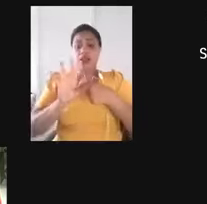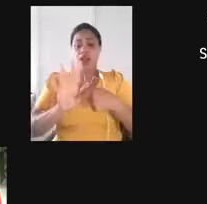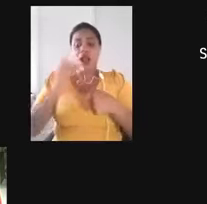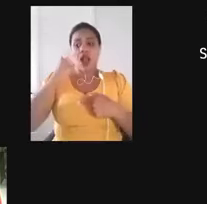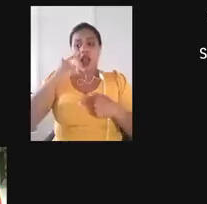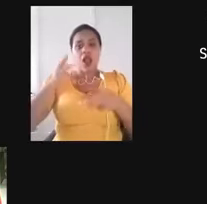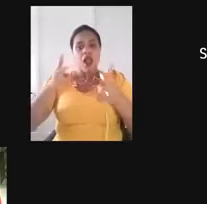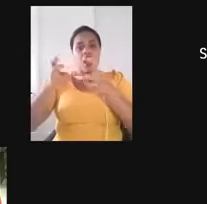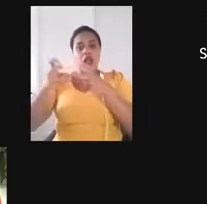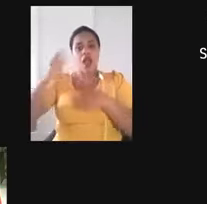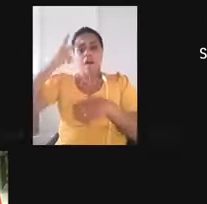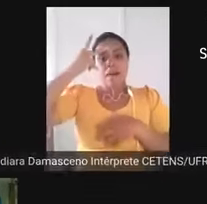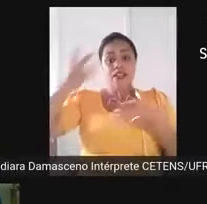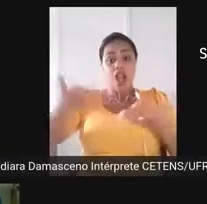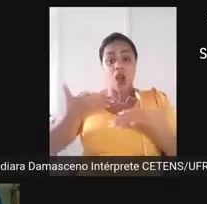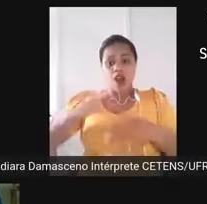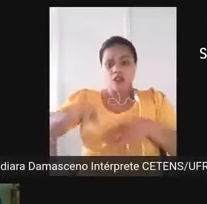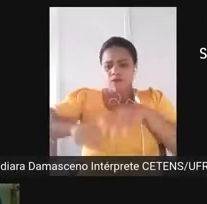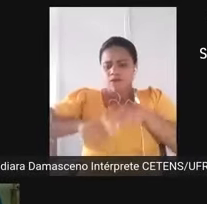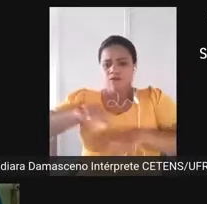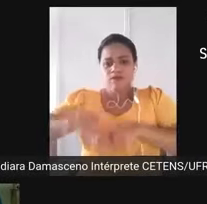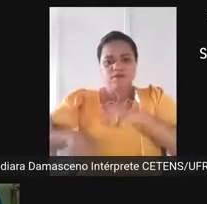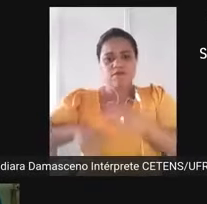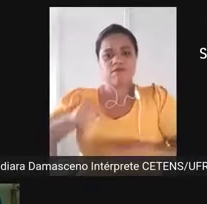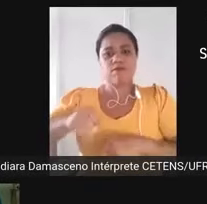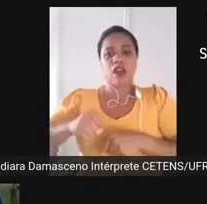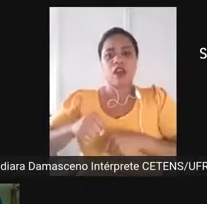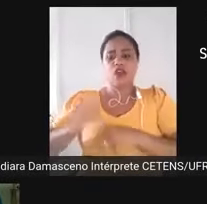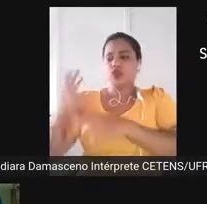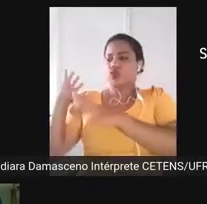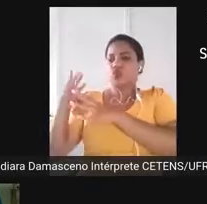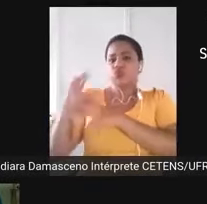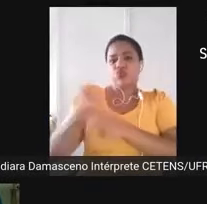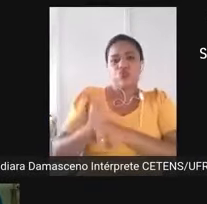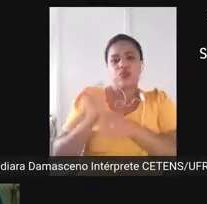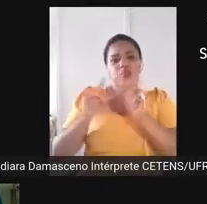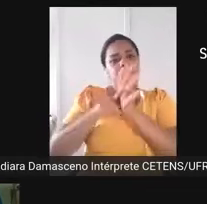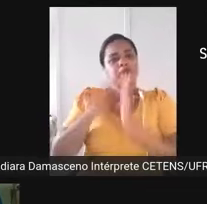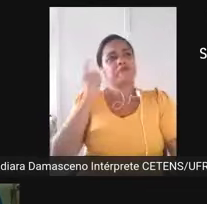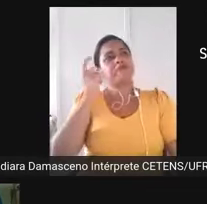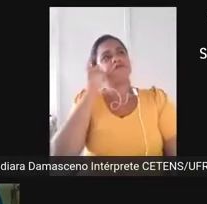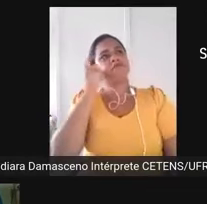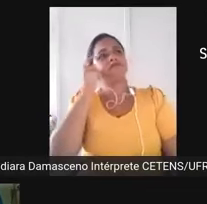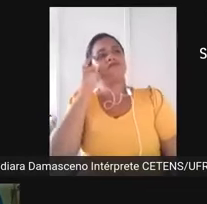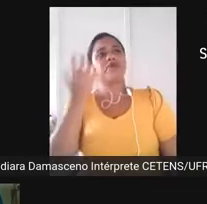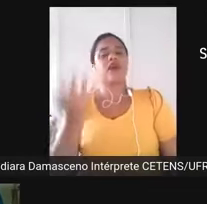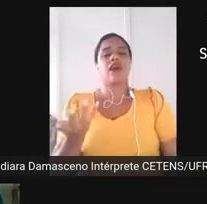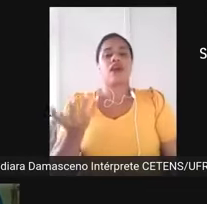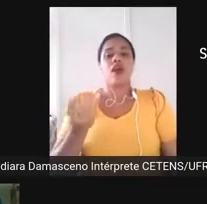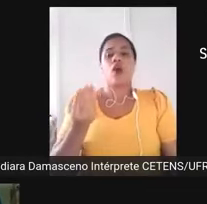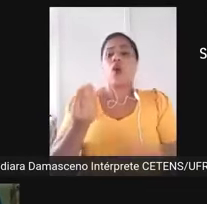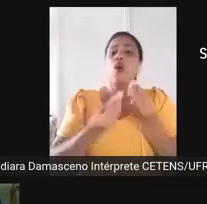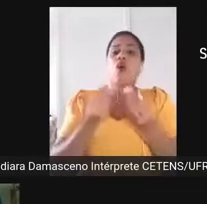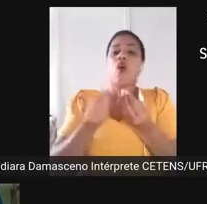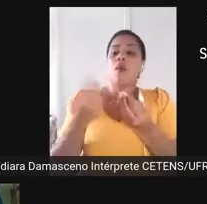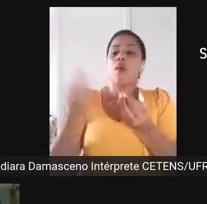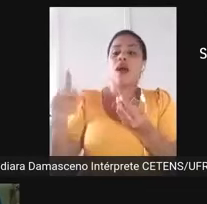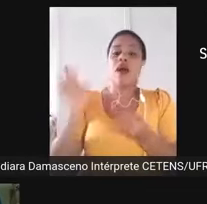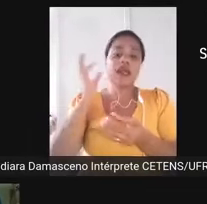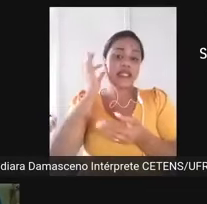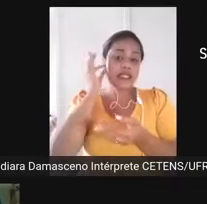gente engajada agora, dentro da historiografia, a pensar o cigano, né? Porque das